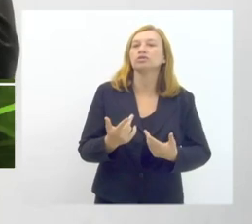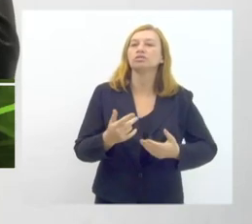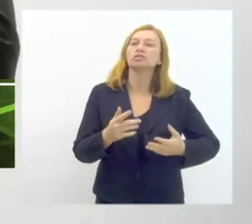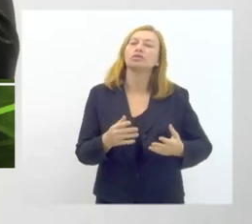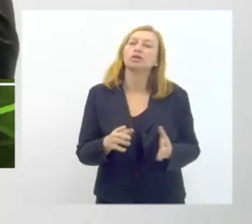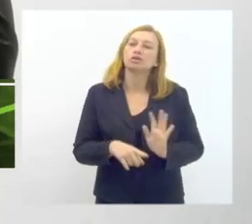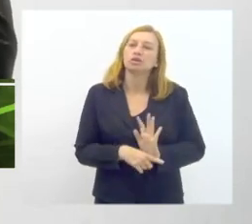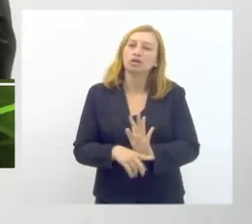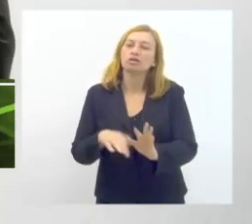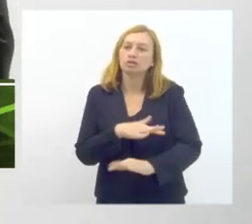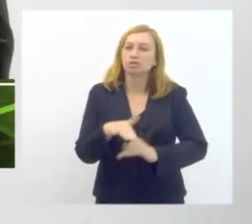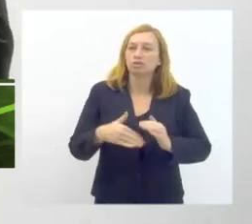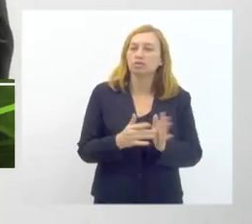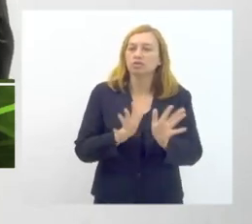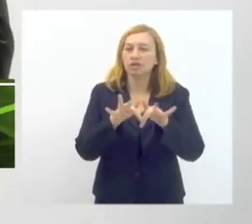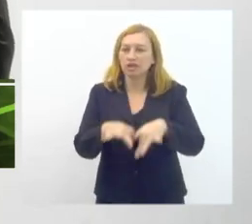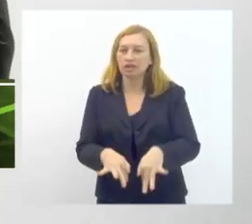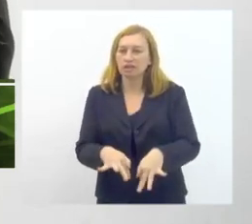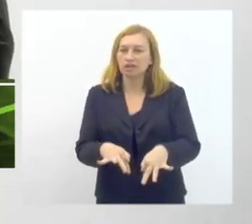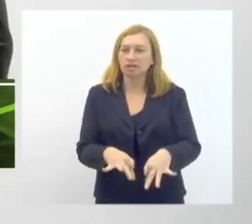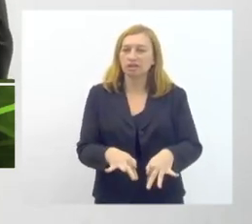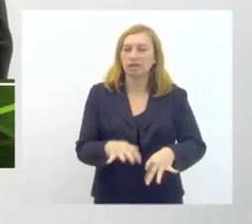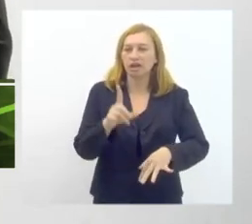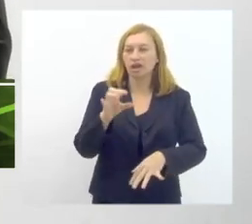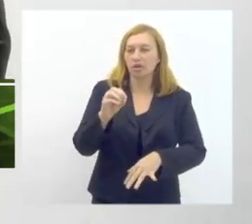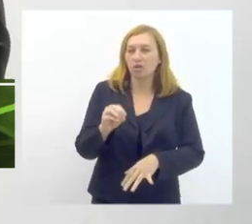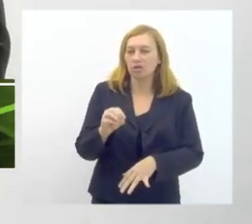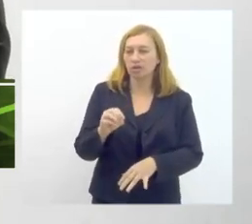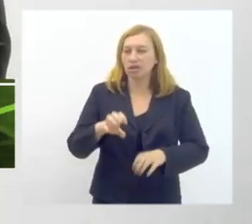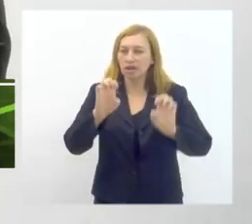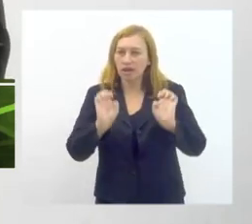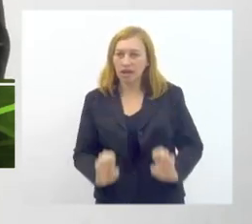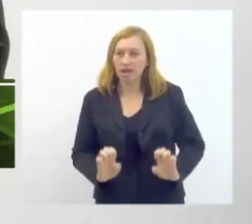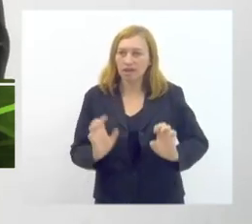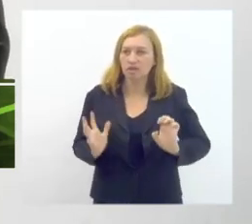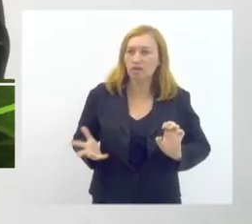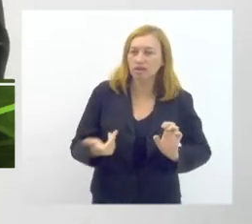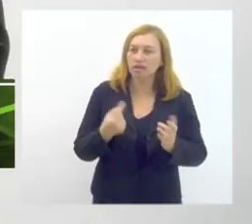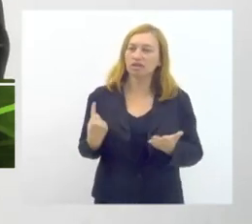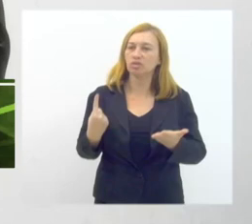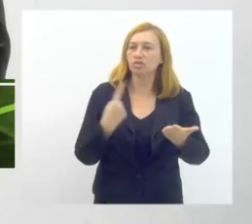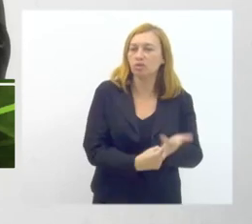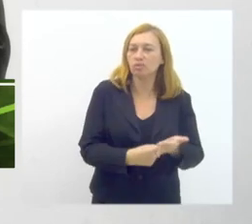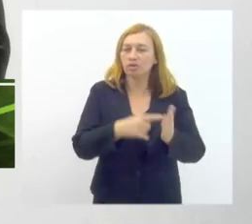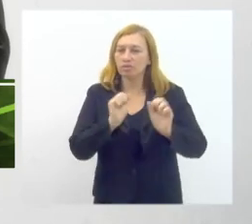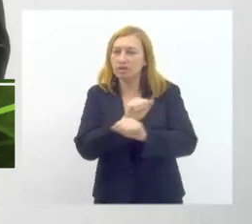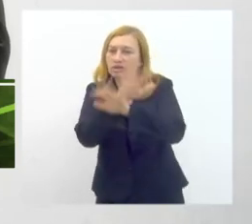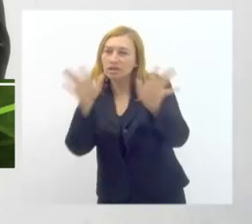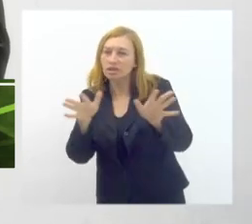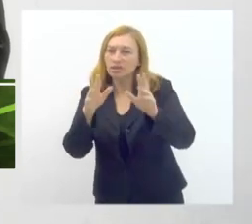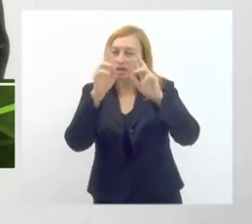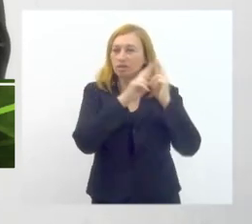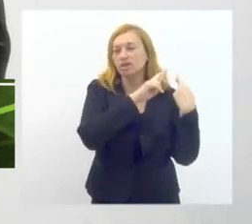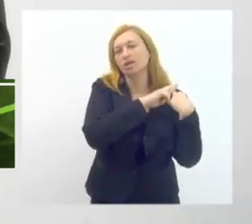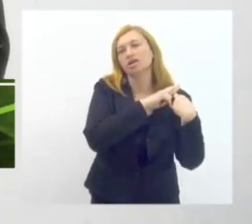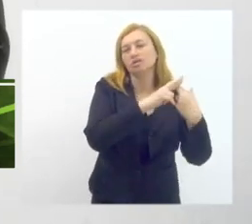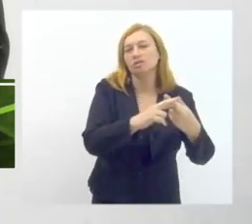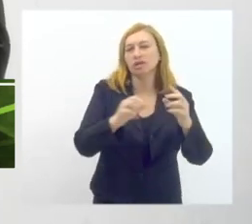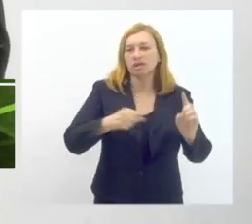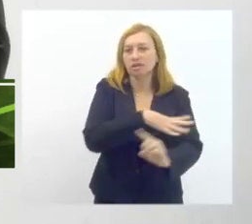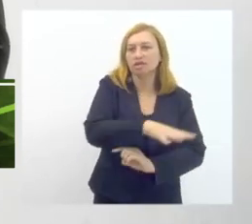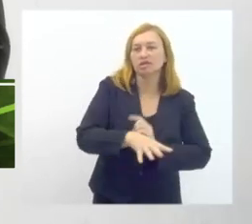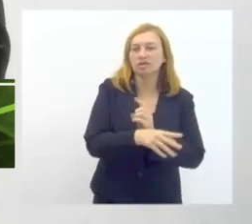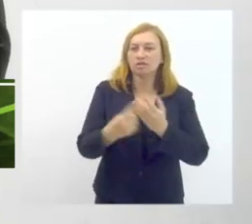todos. Concluo dizendo que equidade, ética, eficiência, compromisso, transparência, responsabilidade social é